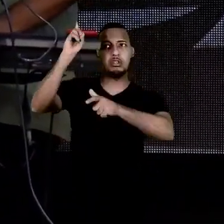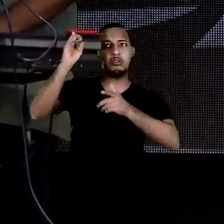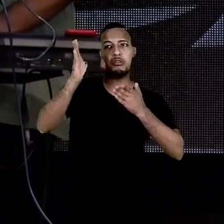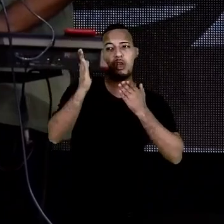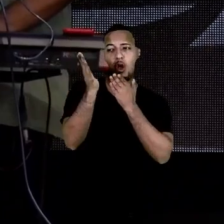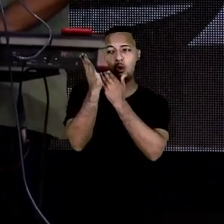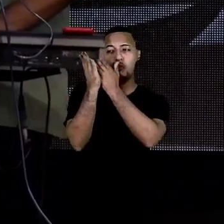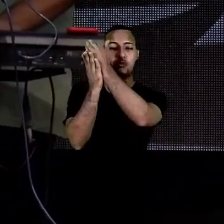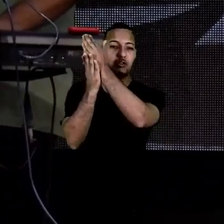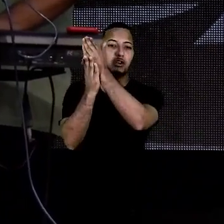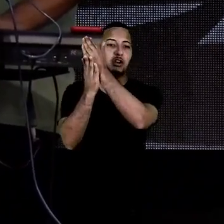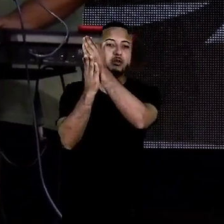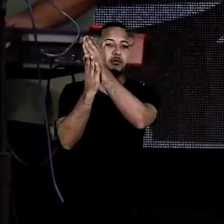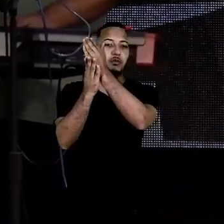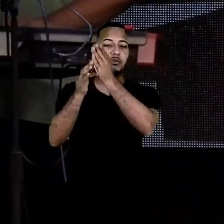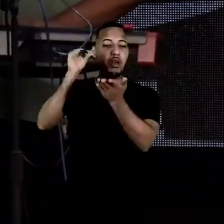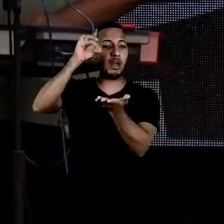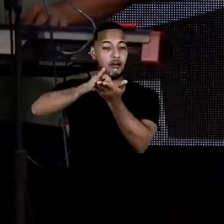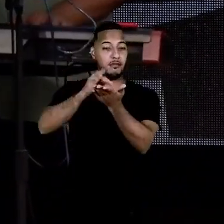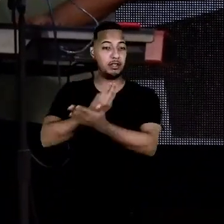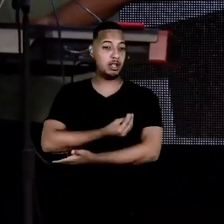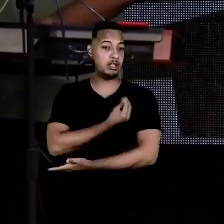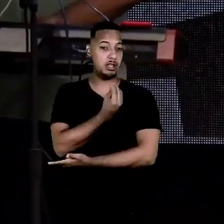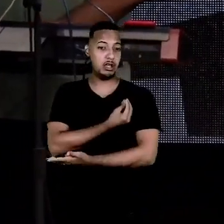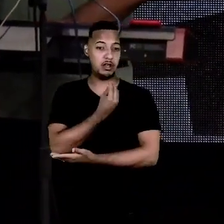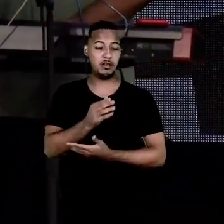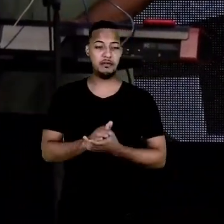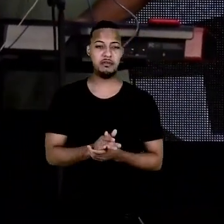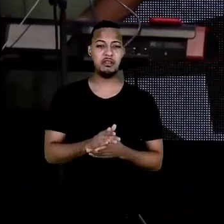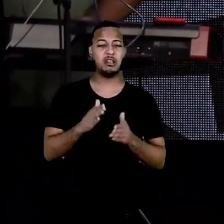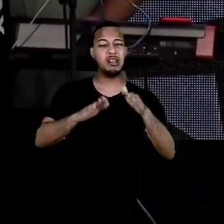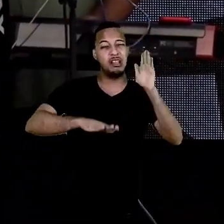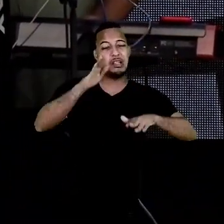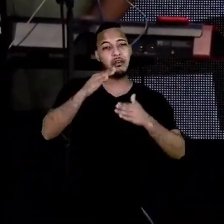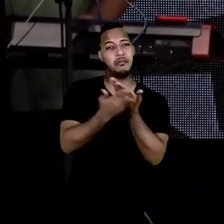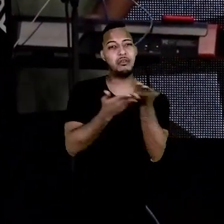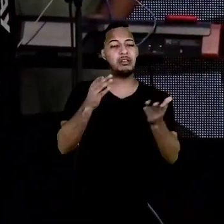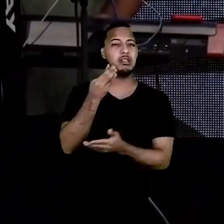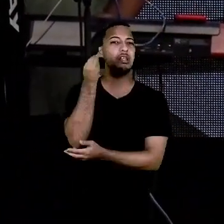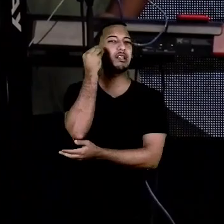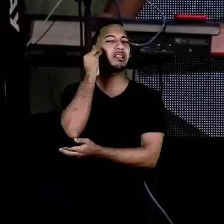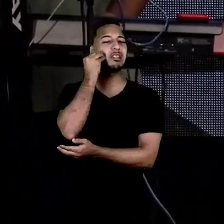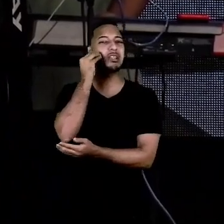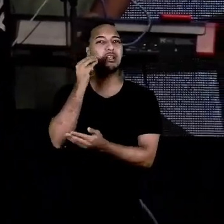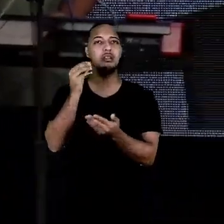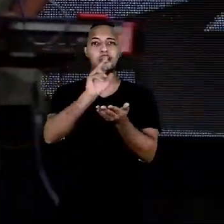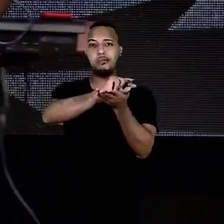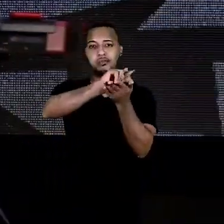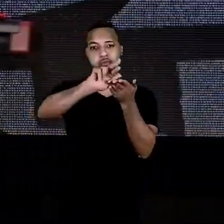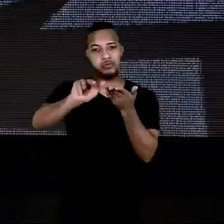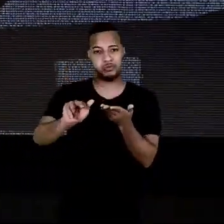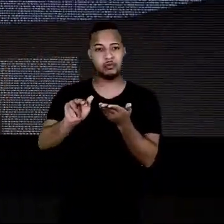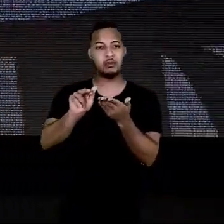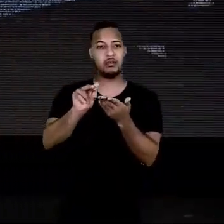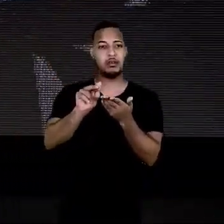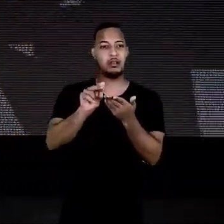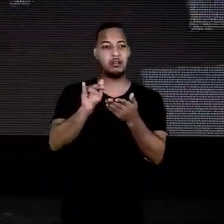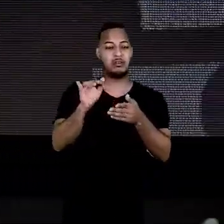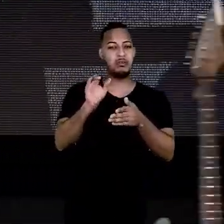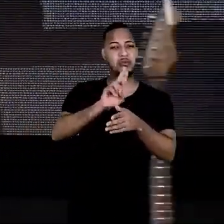eu sou a vida. Talvez você tenha tentado várias formas, várias maneiras. Talvez você tenha usado